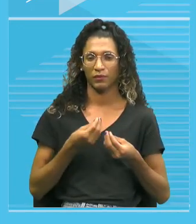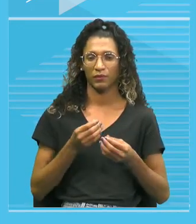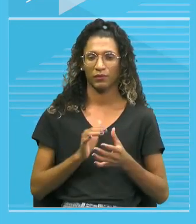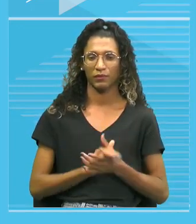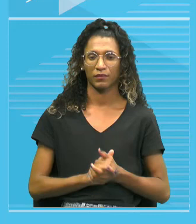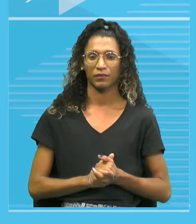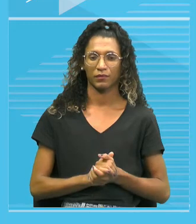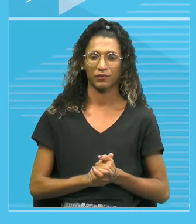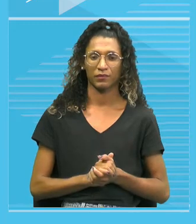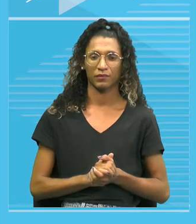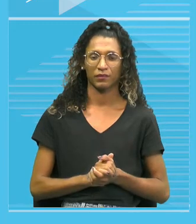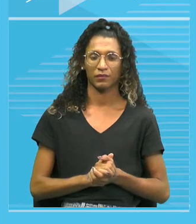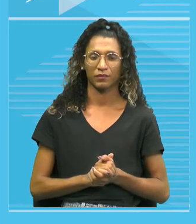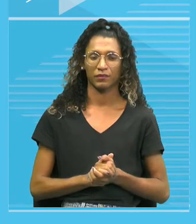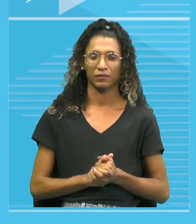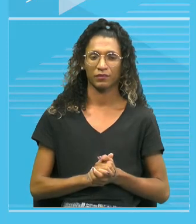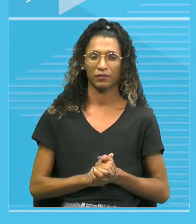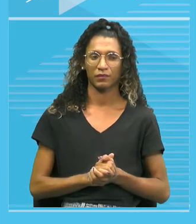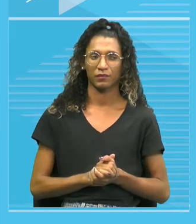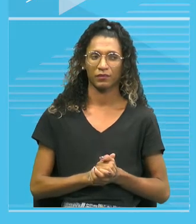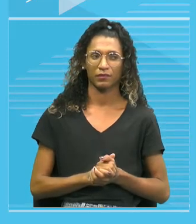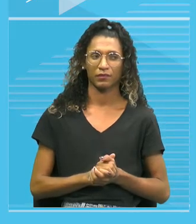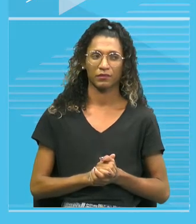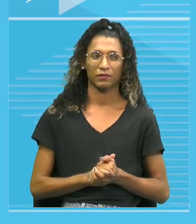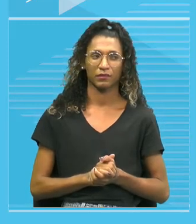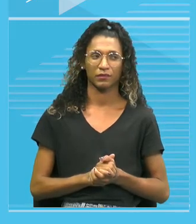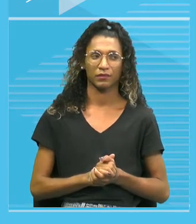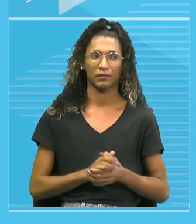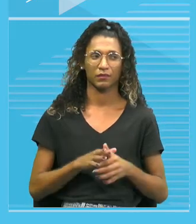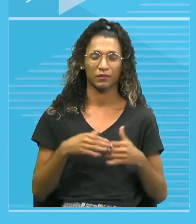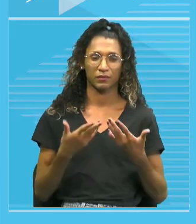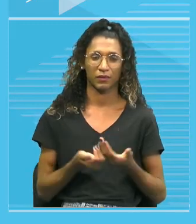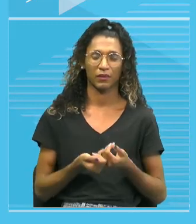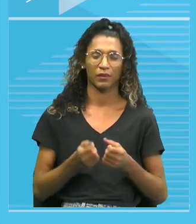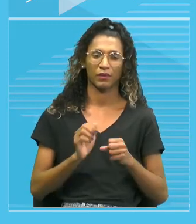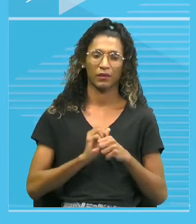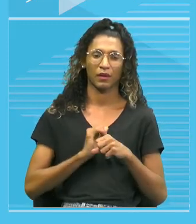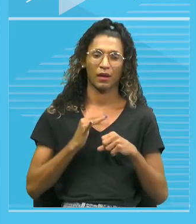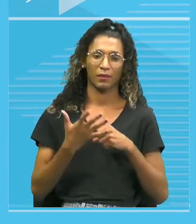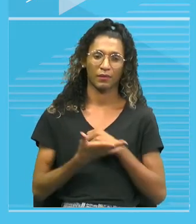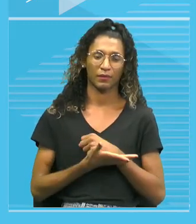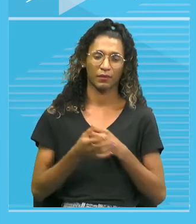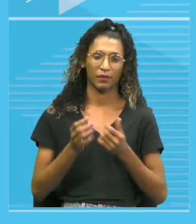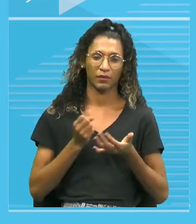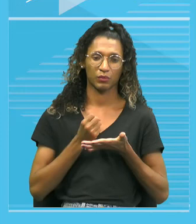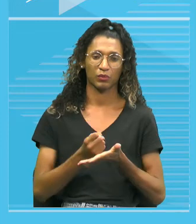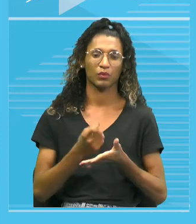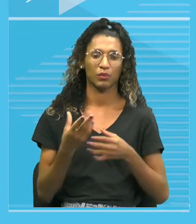tá certo? Ao peso, por exemplo. Essa pandemia, ela ajudou